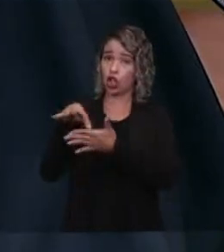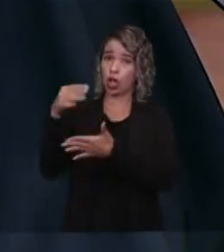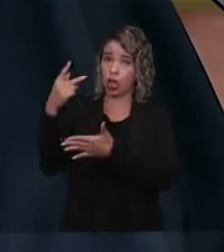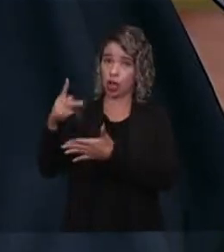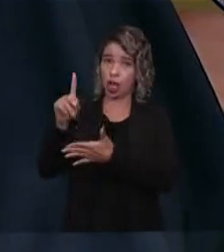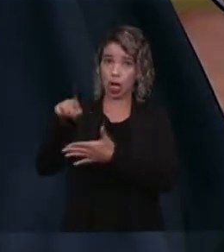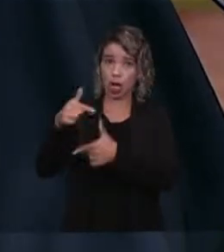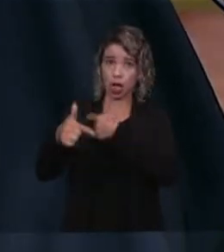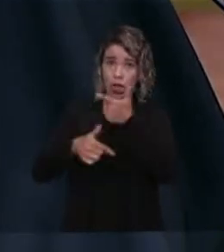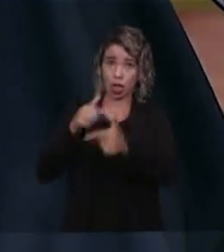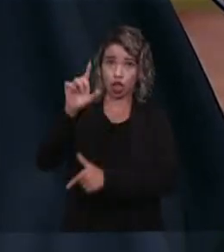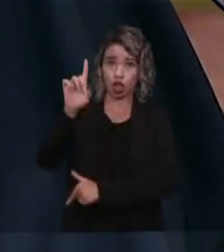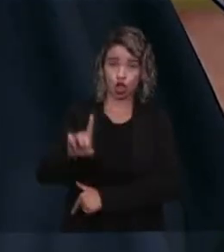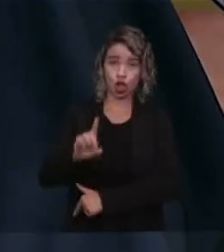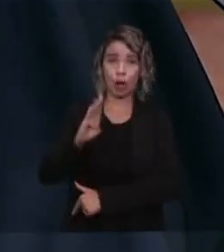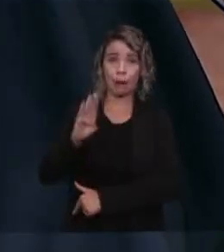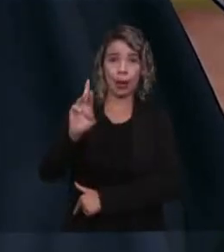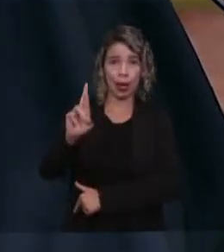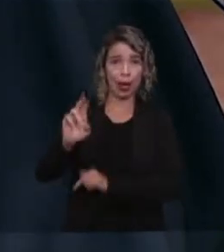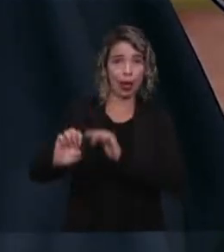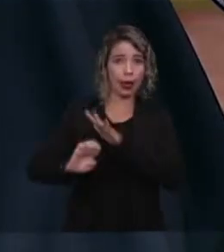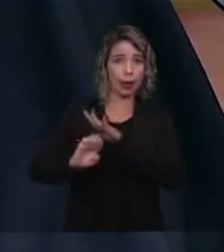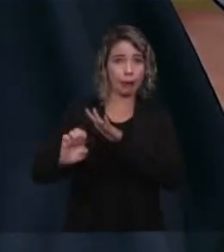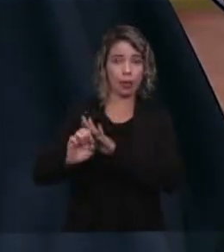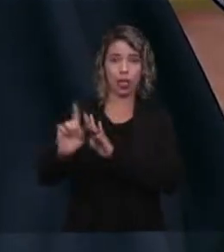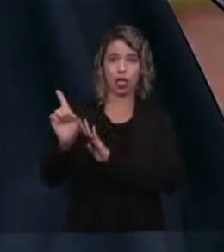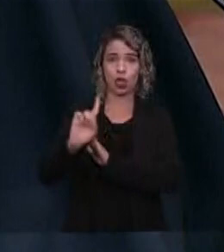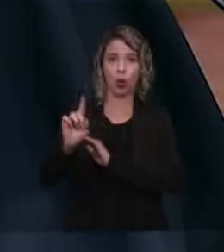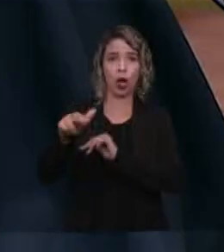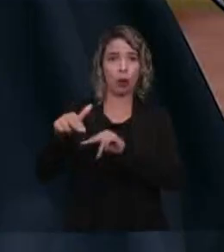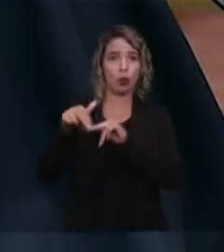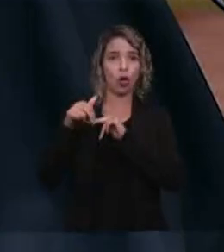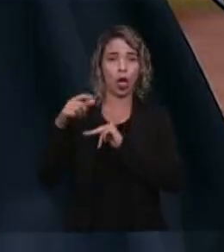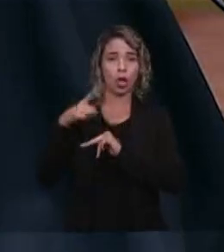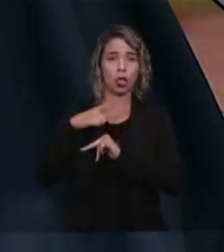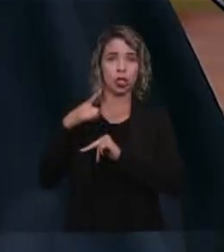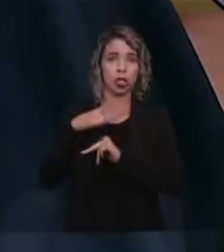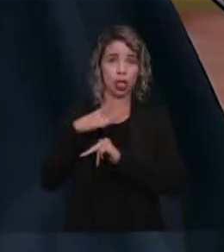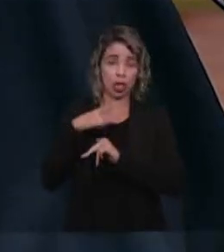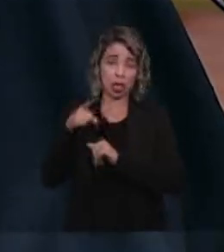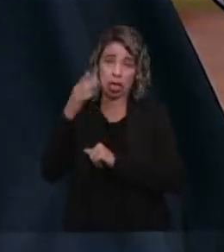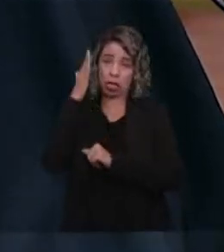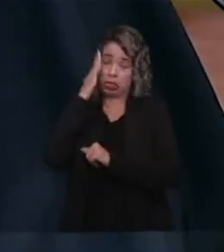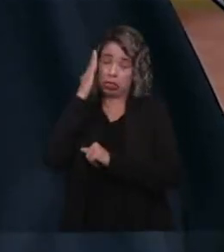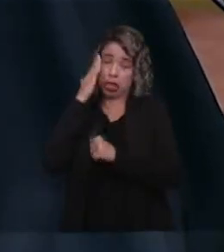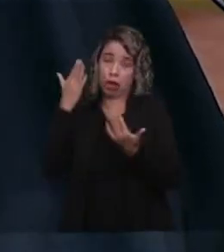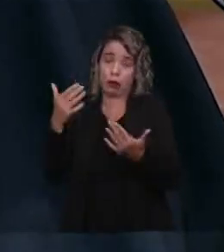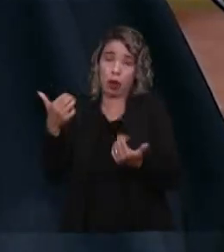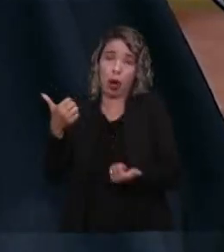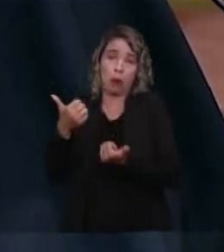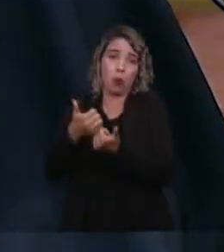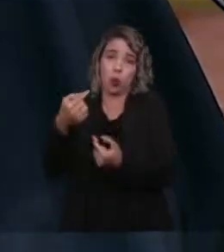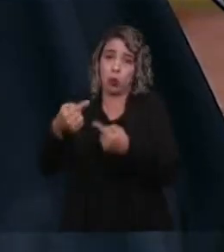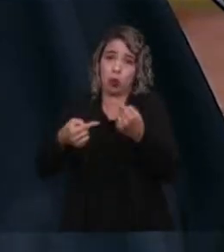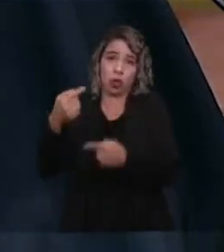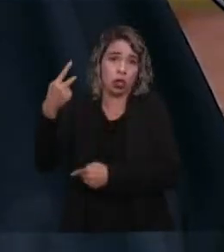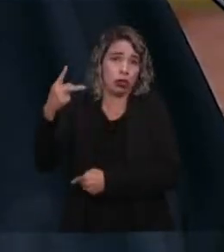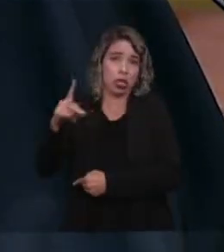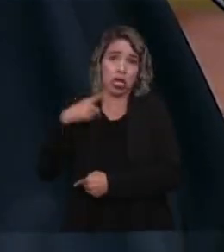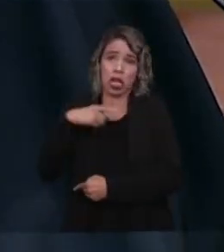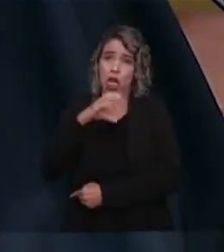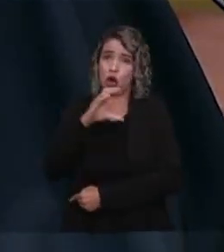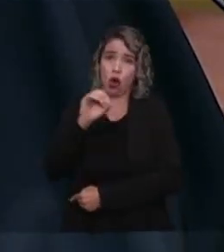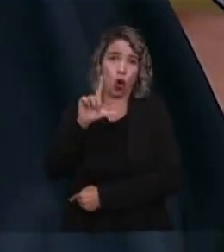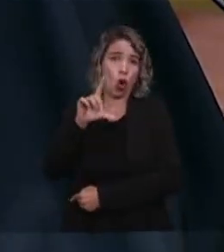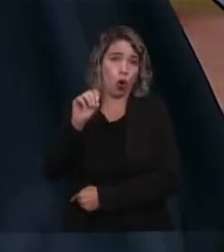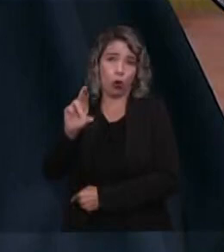para o cargo de diretor da BR Distribuidora não tem relação, ao menos pelo que sabe, com o apoio político dado pelo senador